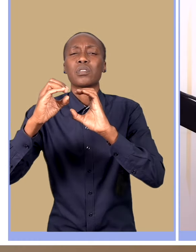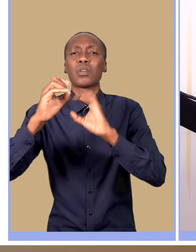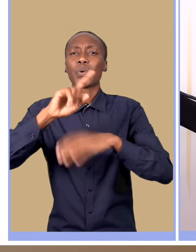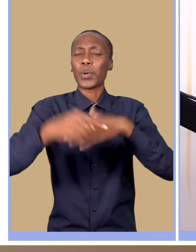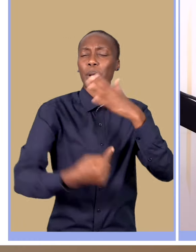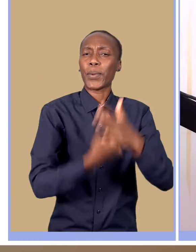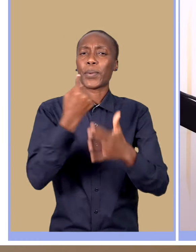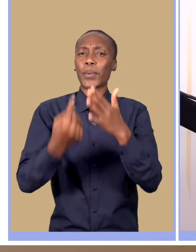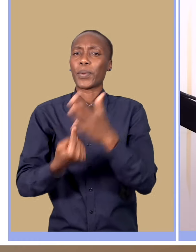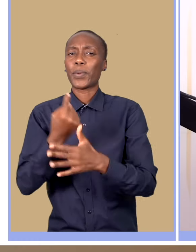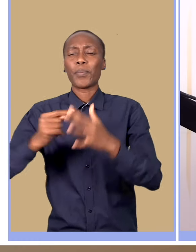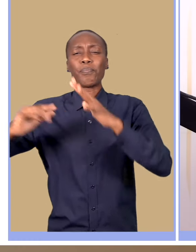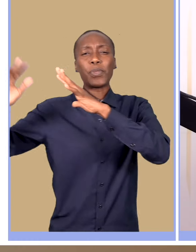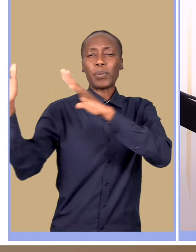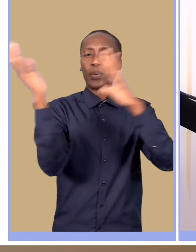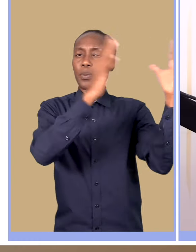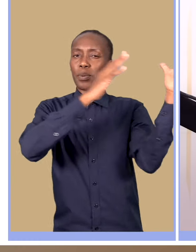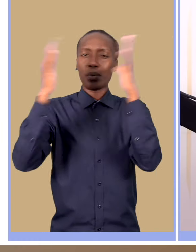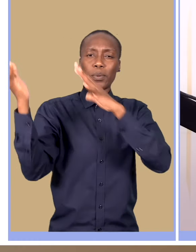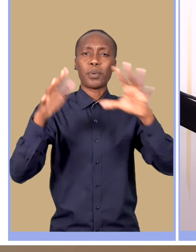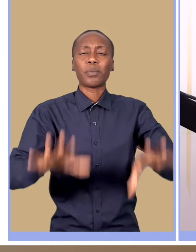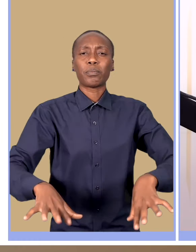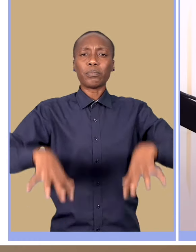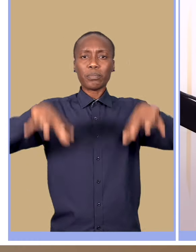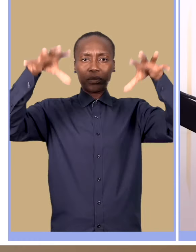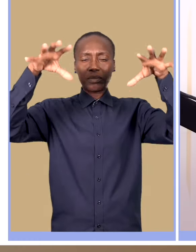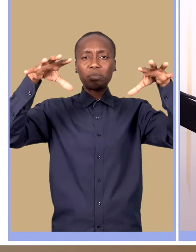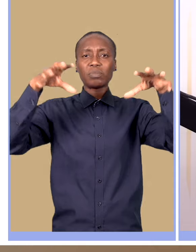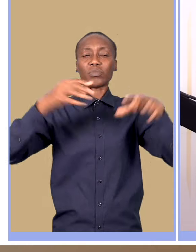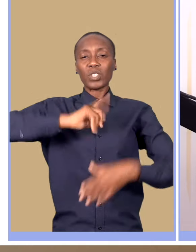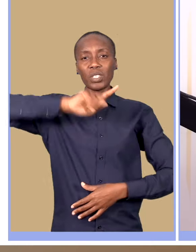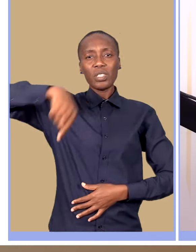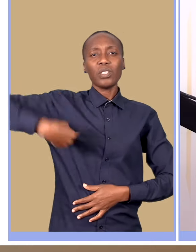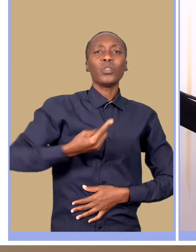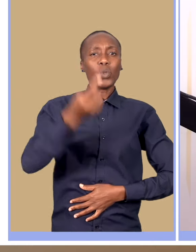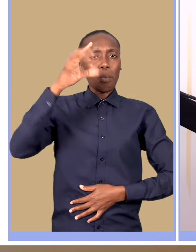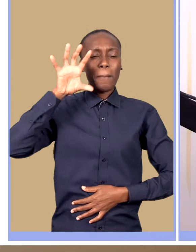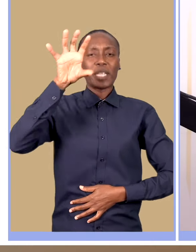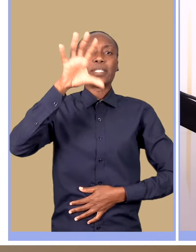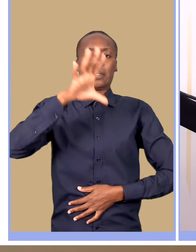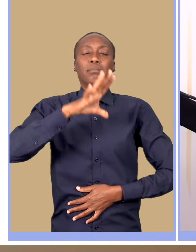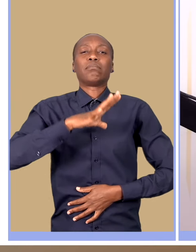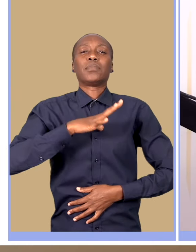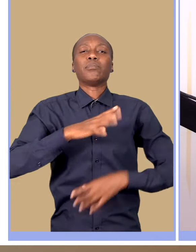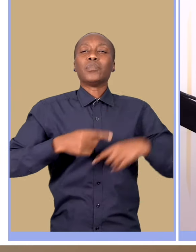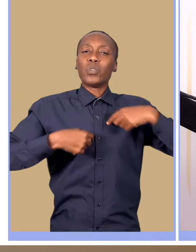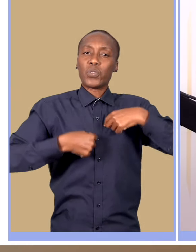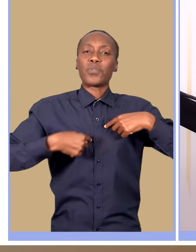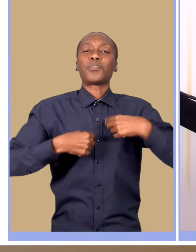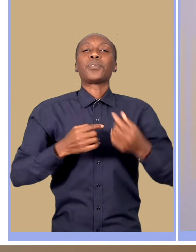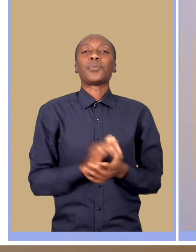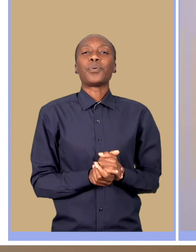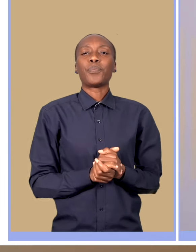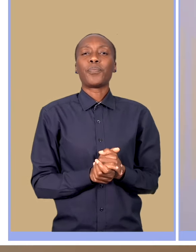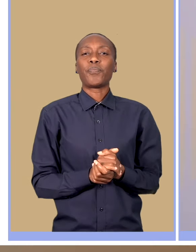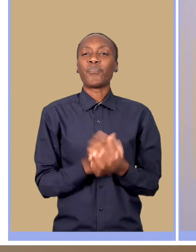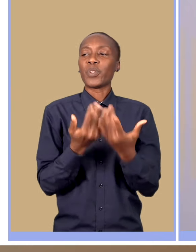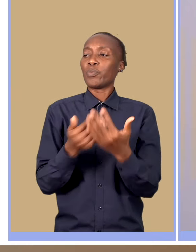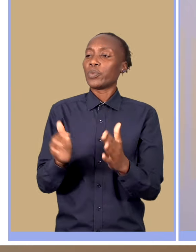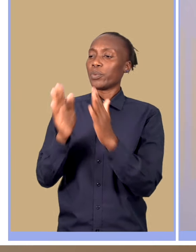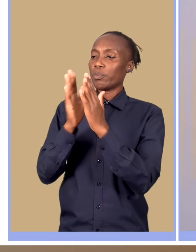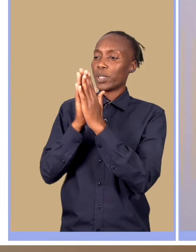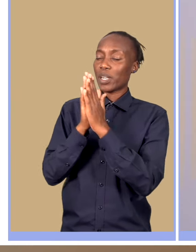efetiva em relação aos riscos ligados às mudanças climáticas que nós, como país, enfrentamos. Muito